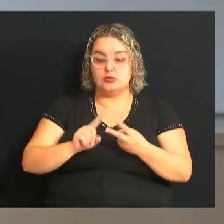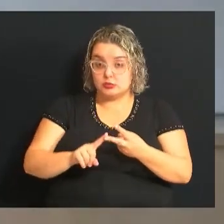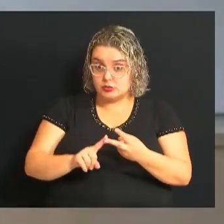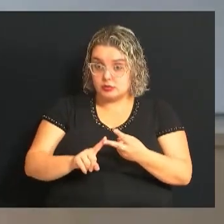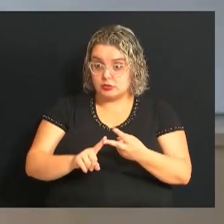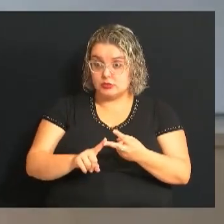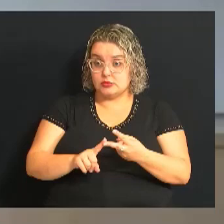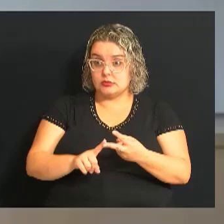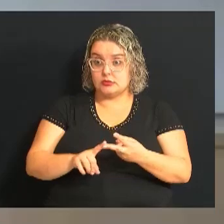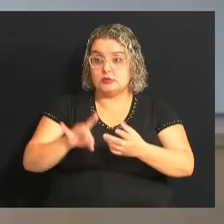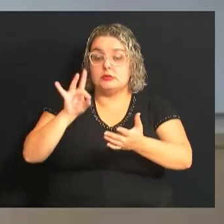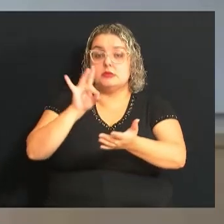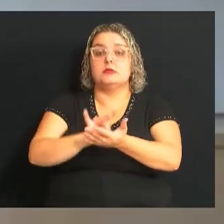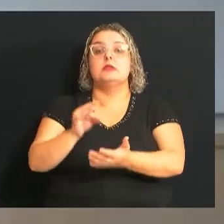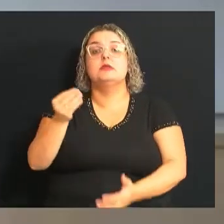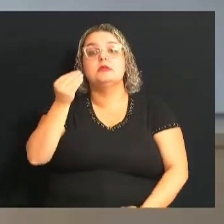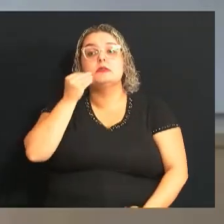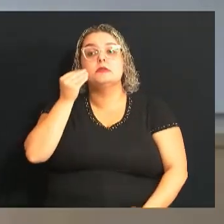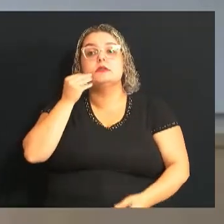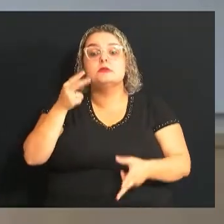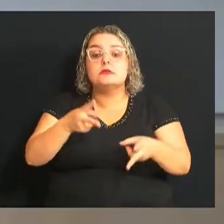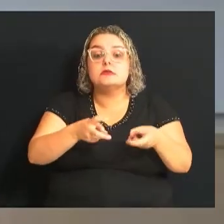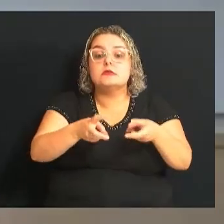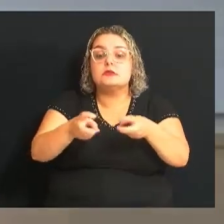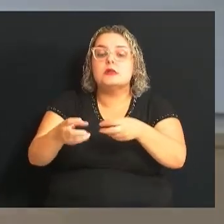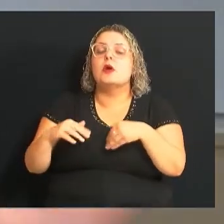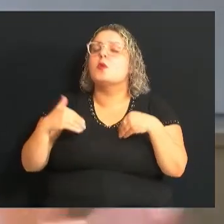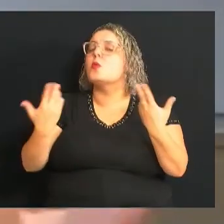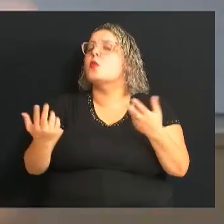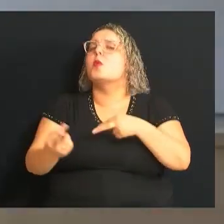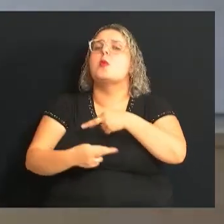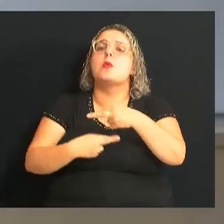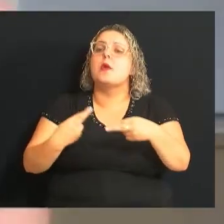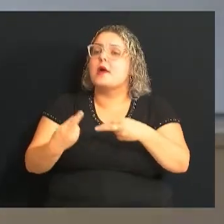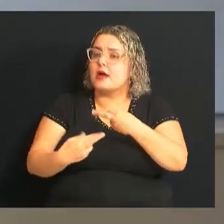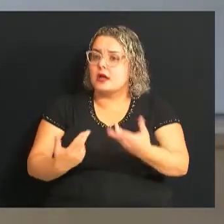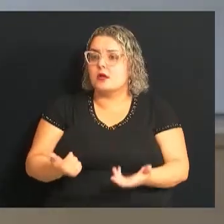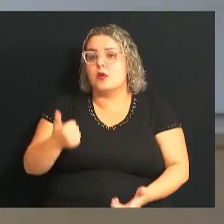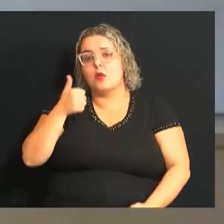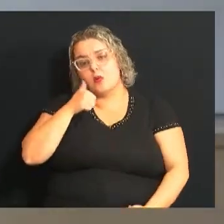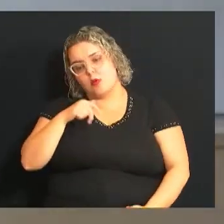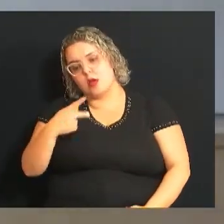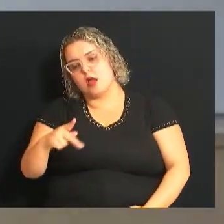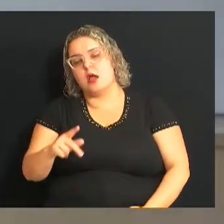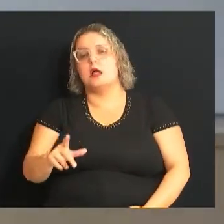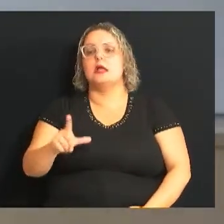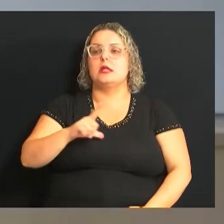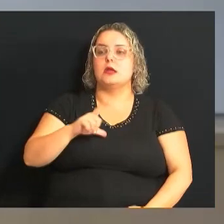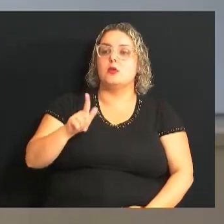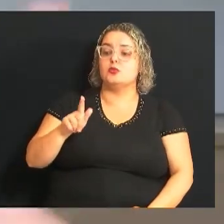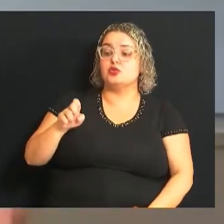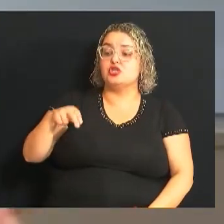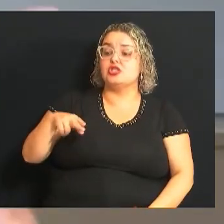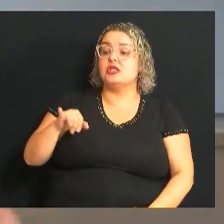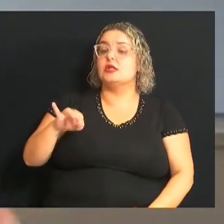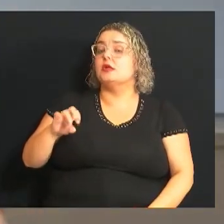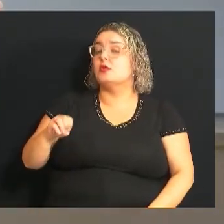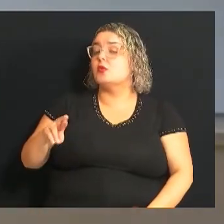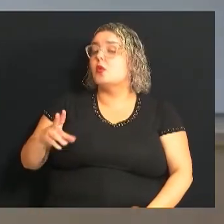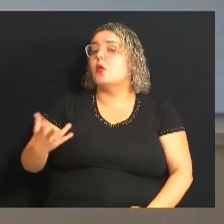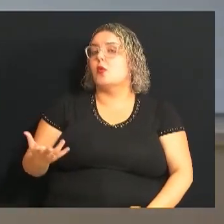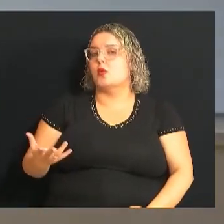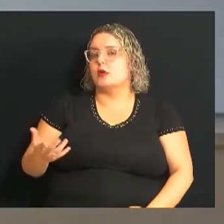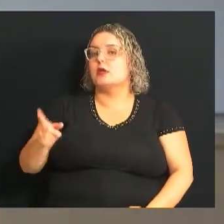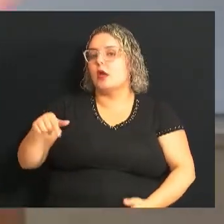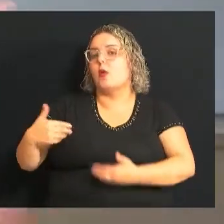na verdade, tentar observar qual é a relação que ele tem ou ela tem com aquele genitor. Porque isso diz muito se há